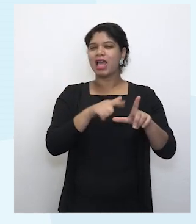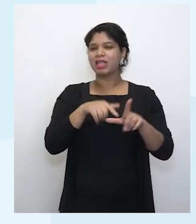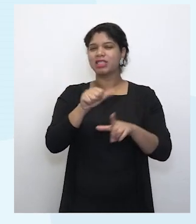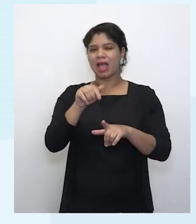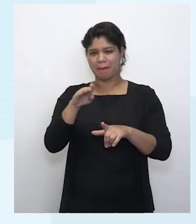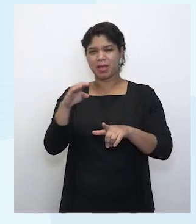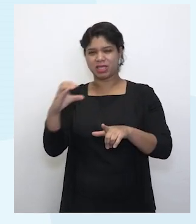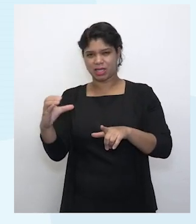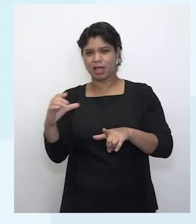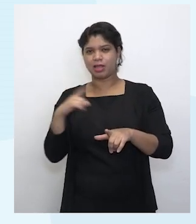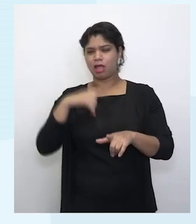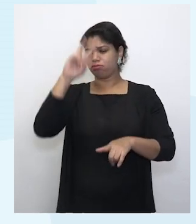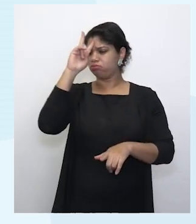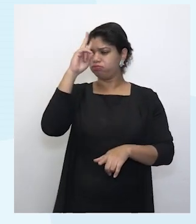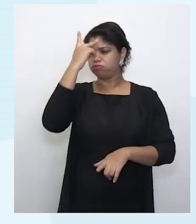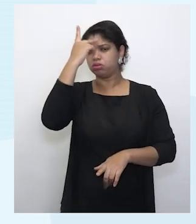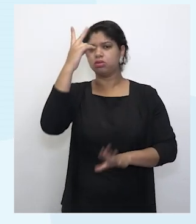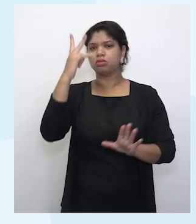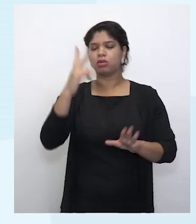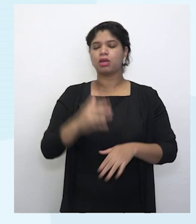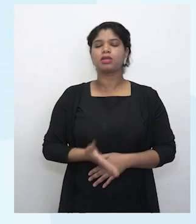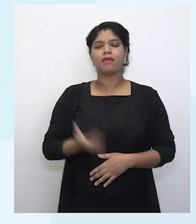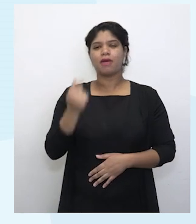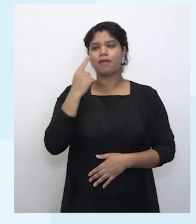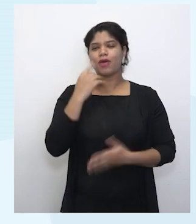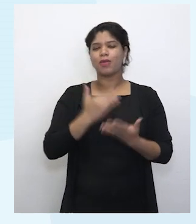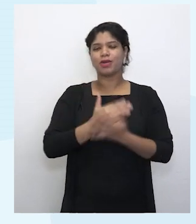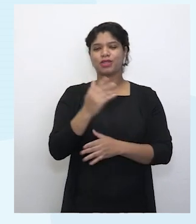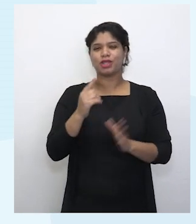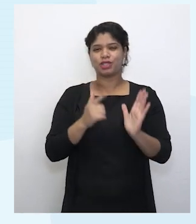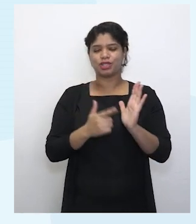revolta. Vamos conhecer o comecinho dessa história, então.